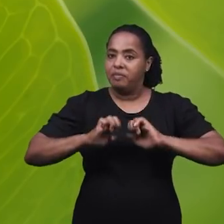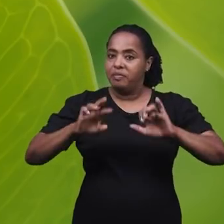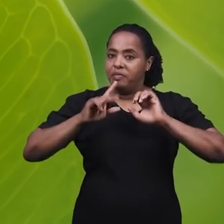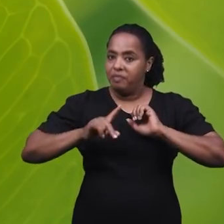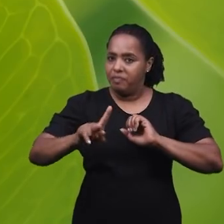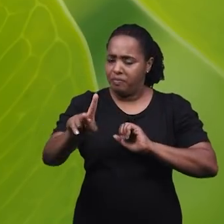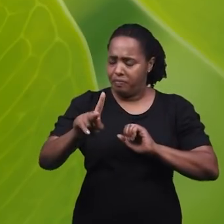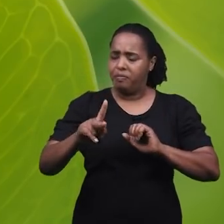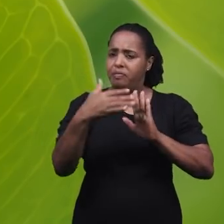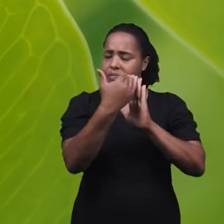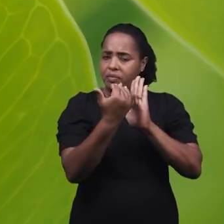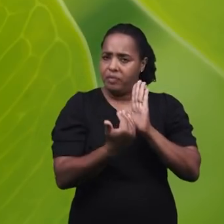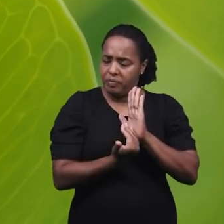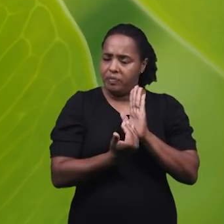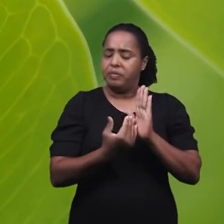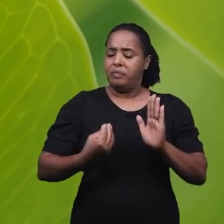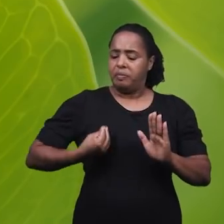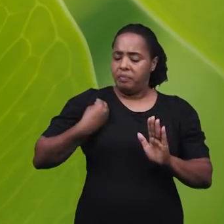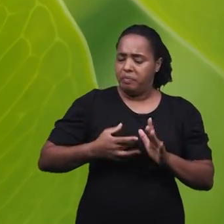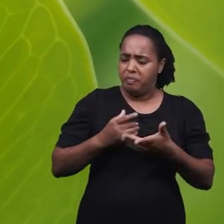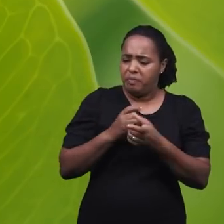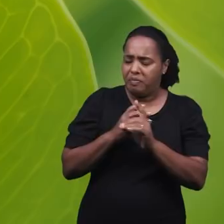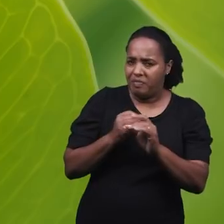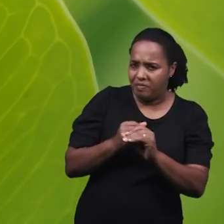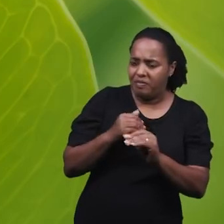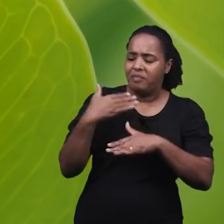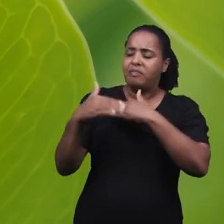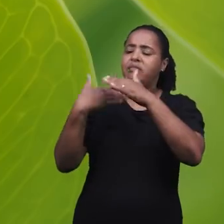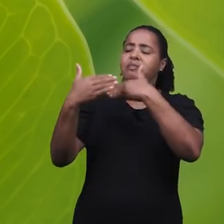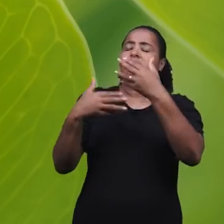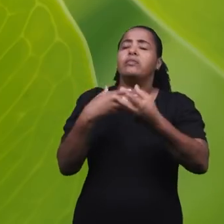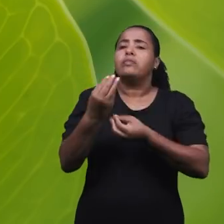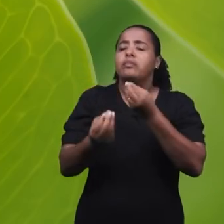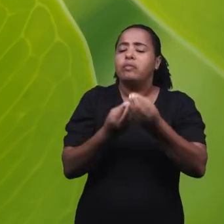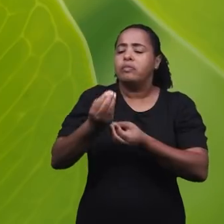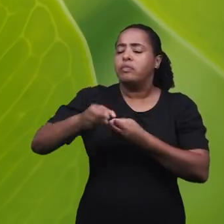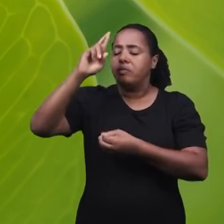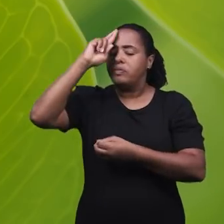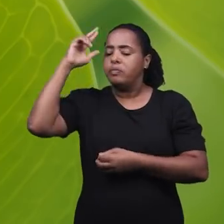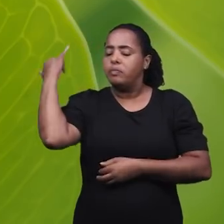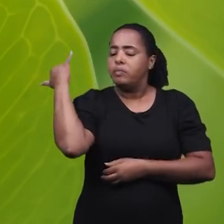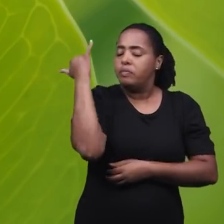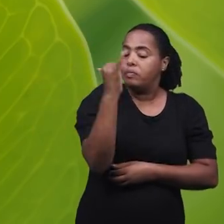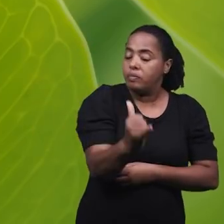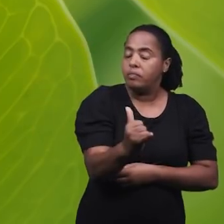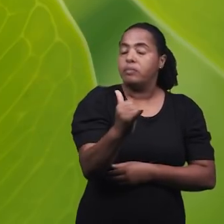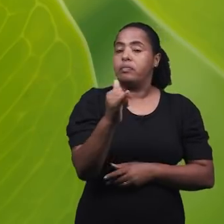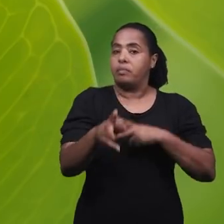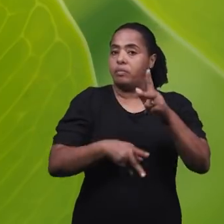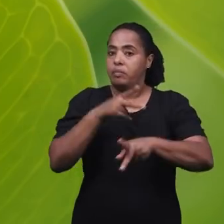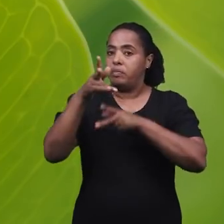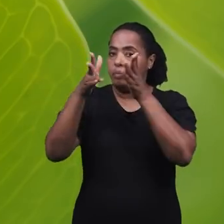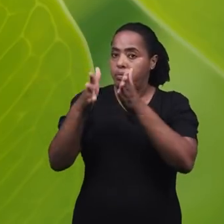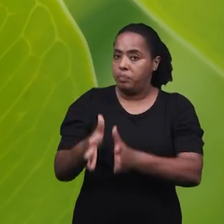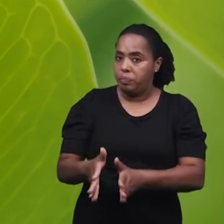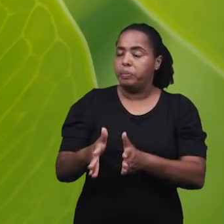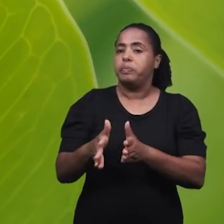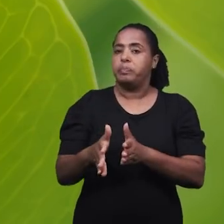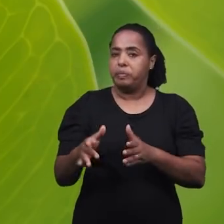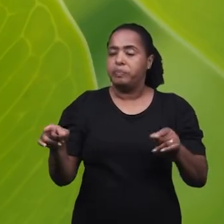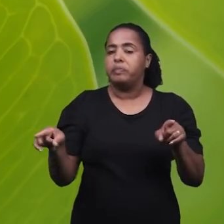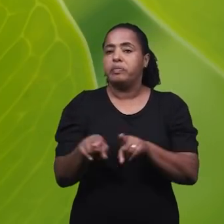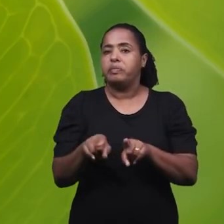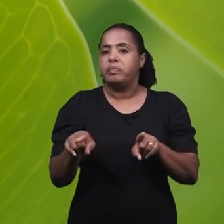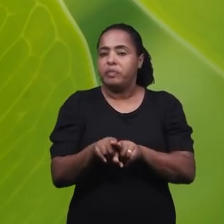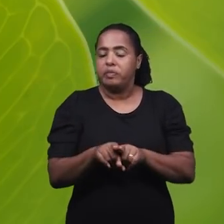tem aperfeiçoado meu entendimento doutrinário acerca daquilo que o Senhor tem falado com a sua igreja nesta última hora, e não somente isso, mas tem trazido